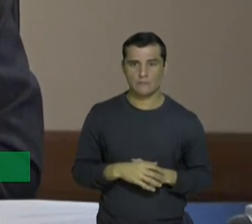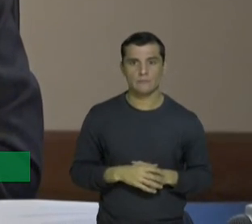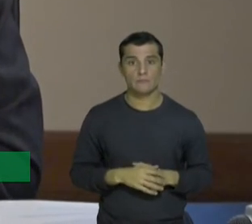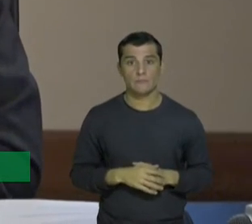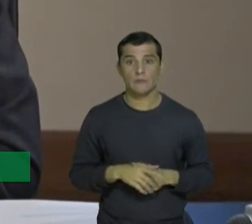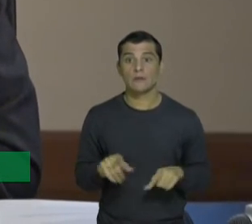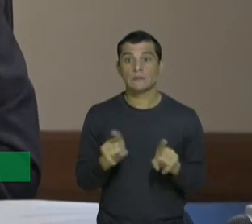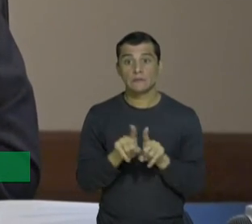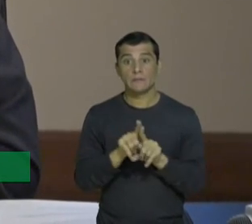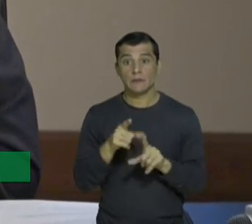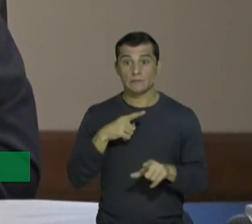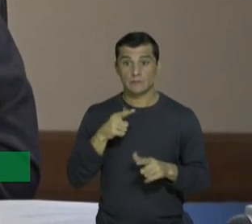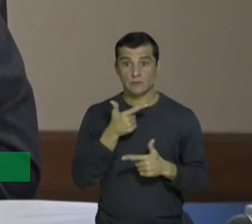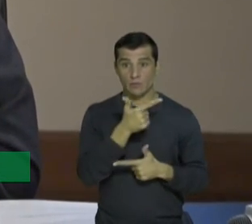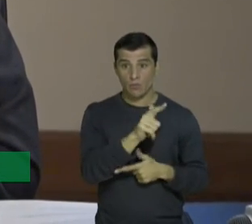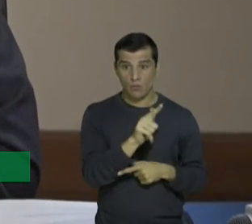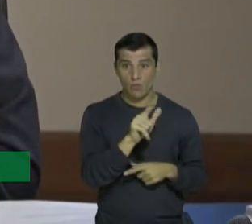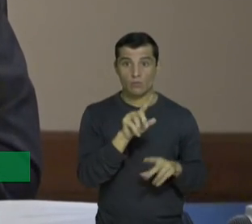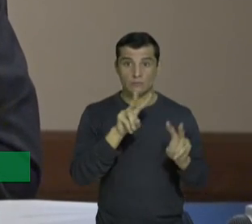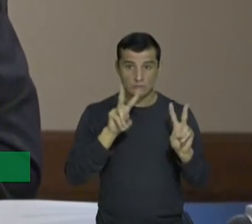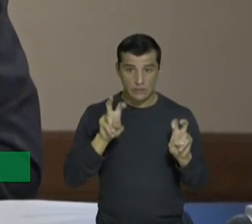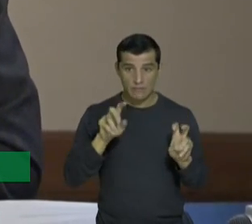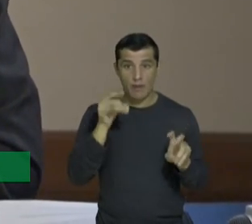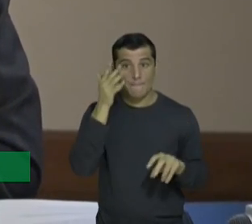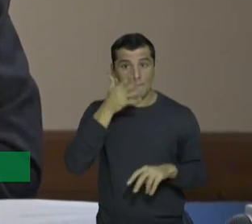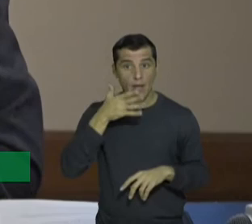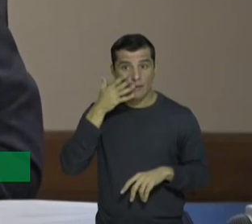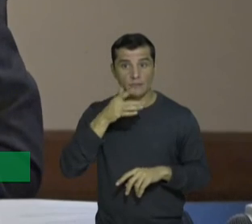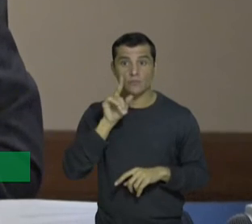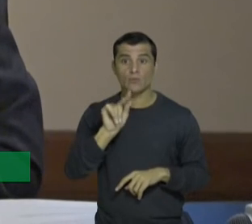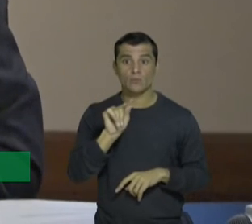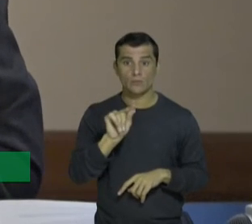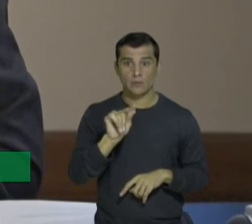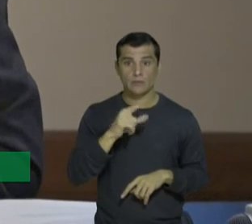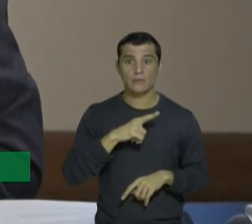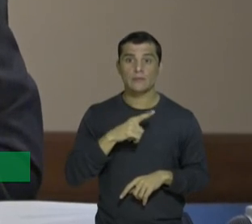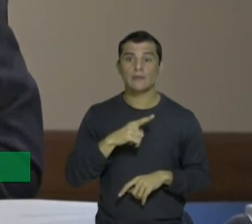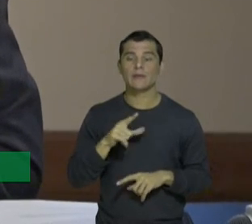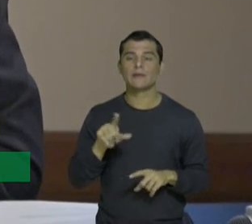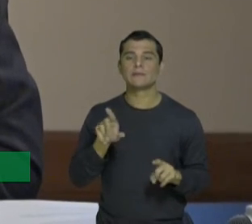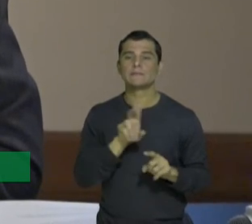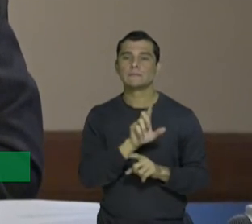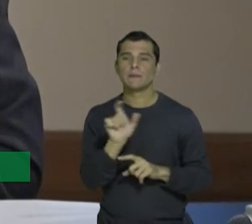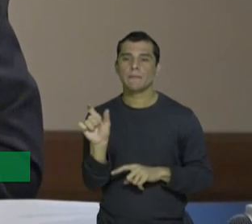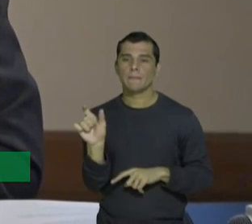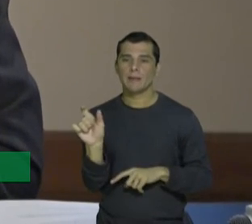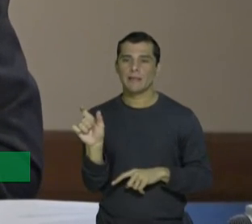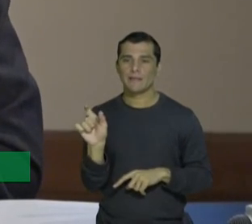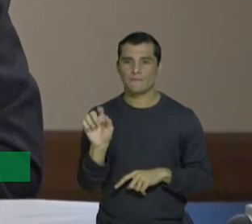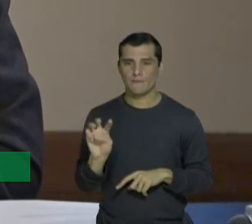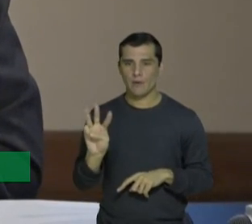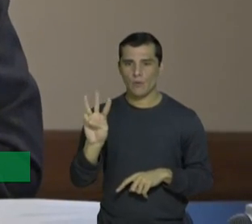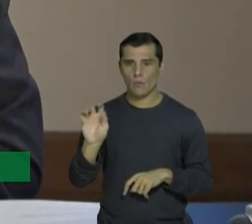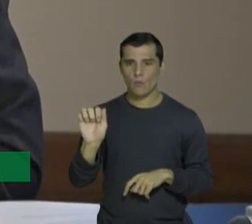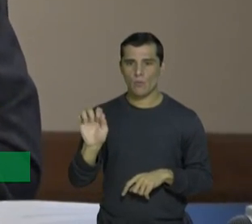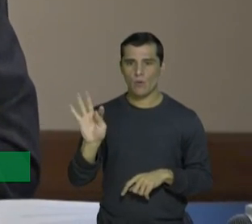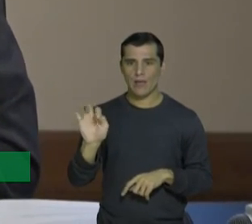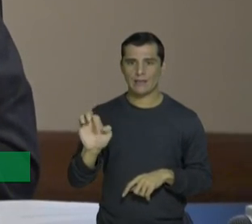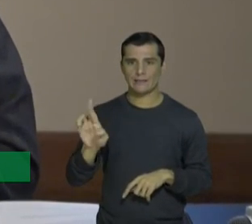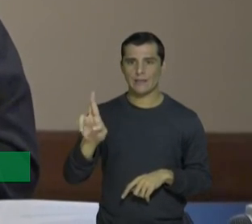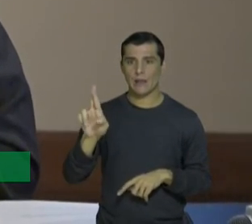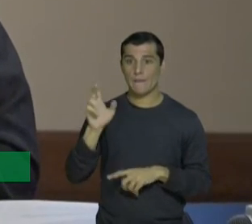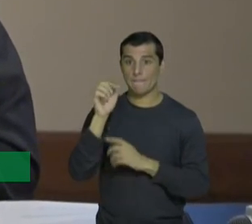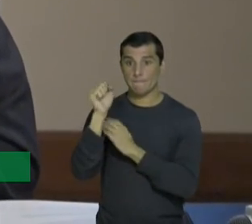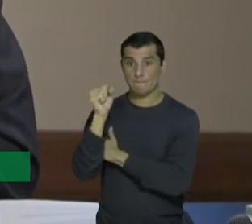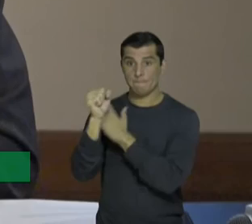nós numa numa palestra nós temos hoje um um um water Power no mundo ou seja o poder da água o Brasil